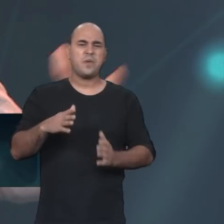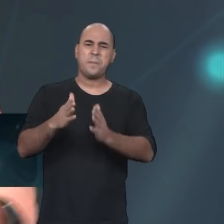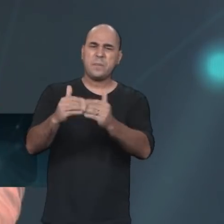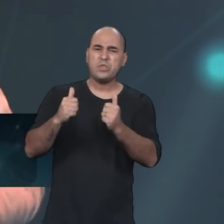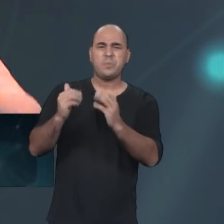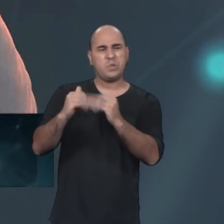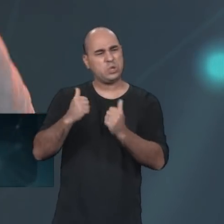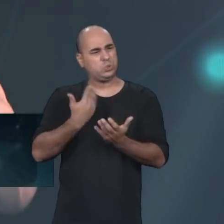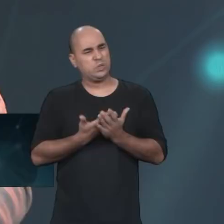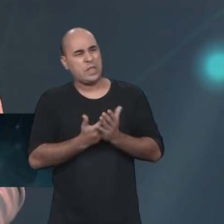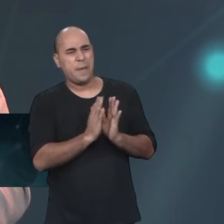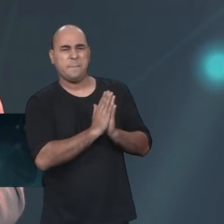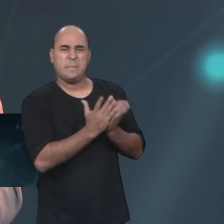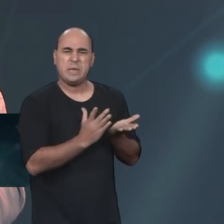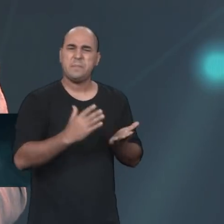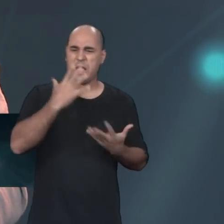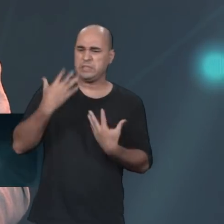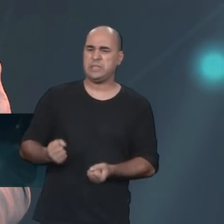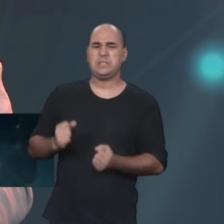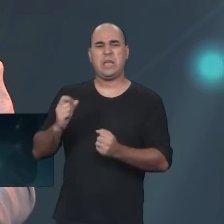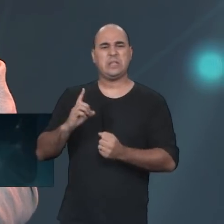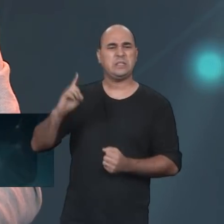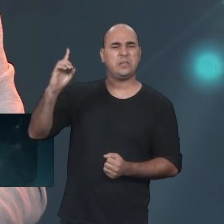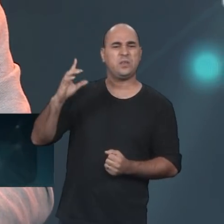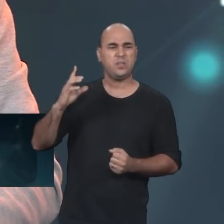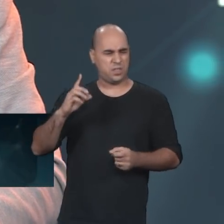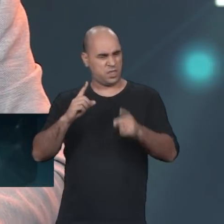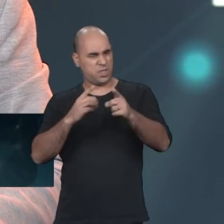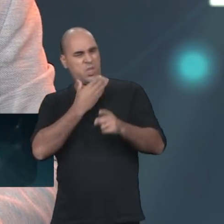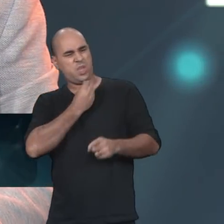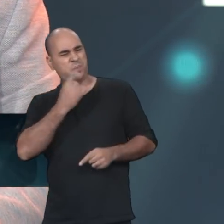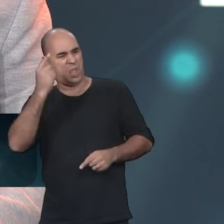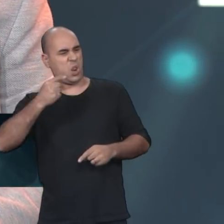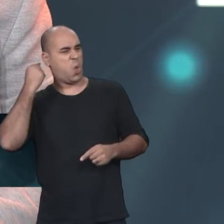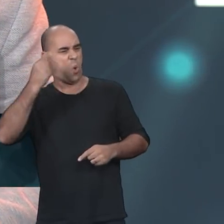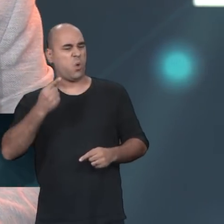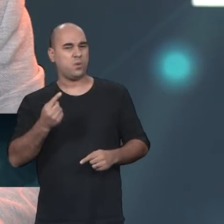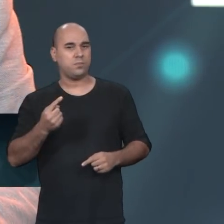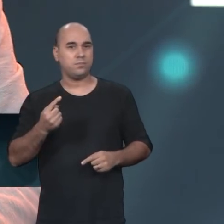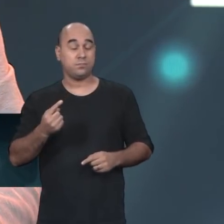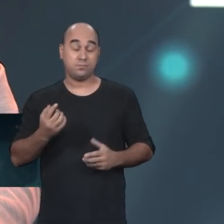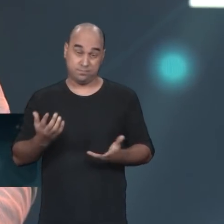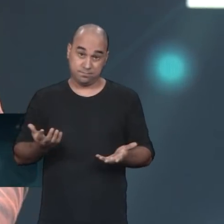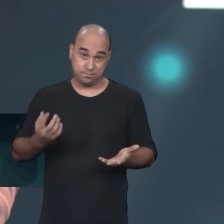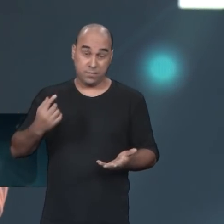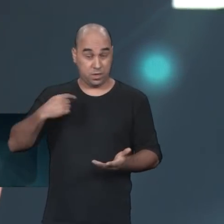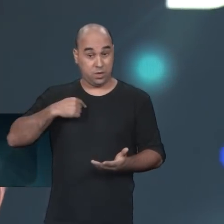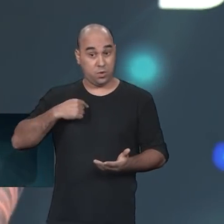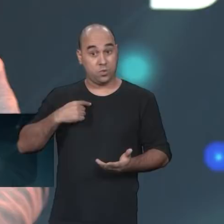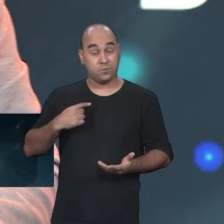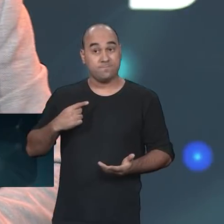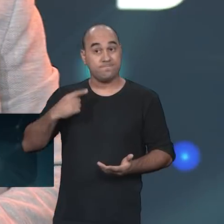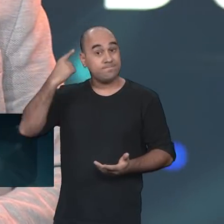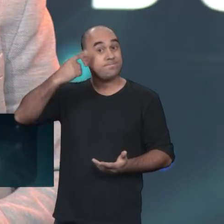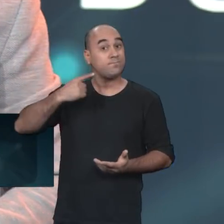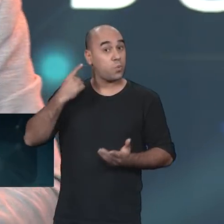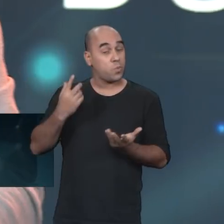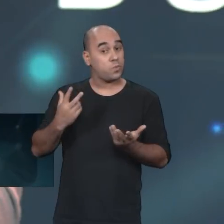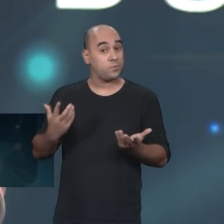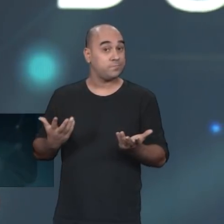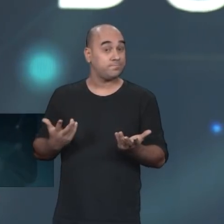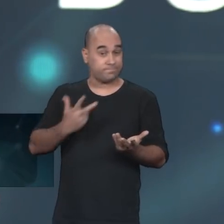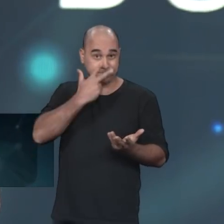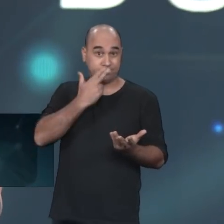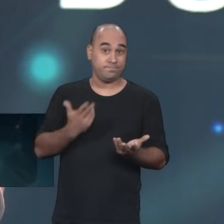poder estudar a Bíblia, para aceitar esse Deus. Esse cara é louco. Sim, louco. Porque eu descobri, como dizia